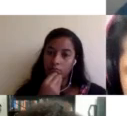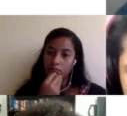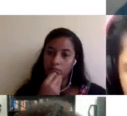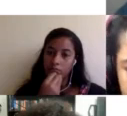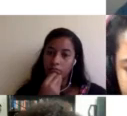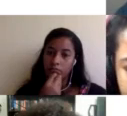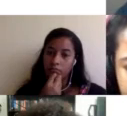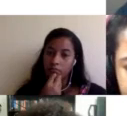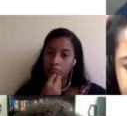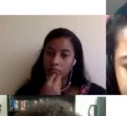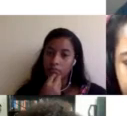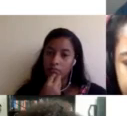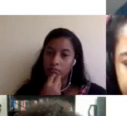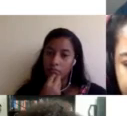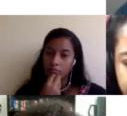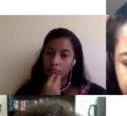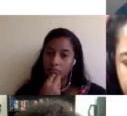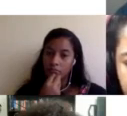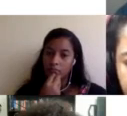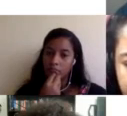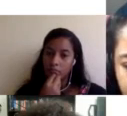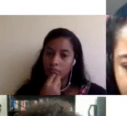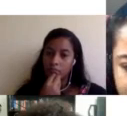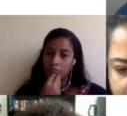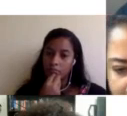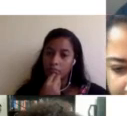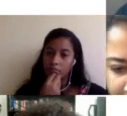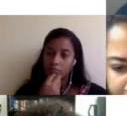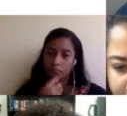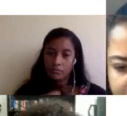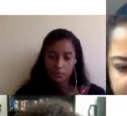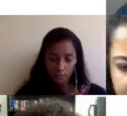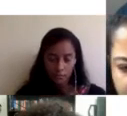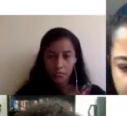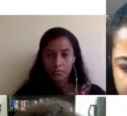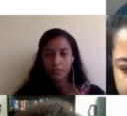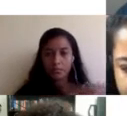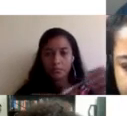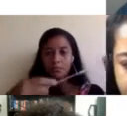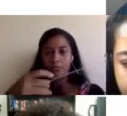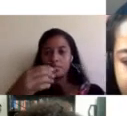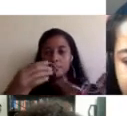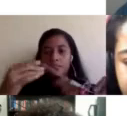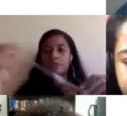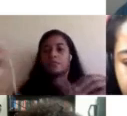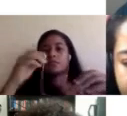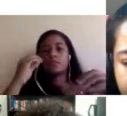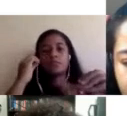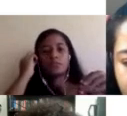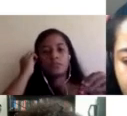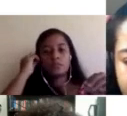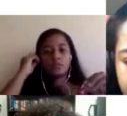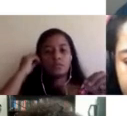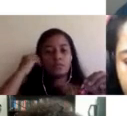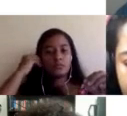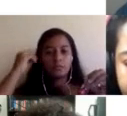diária, a gente teve observação ativa das rotinas das professoras supervisoras e demandas das escolas parceiras, pesquisas